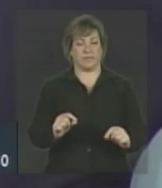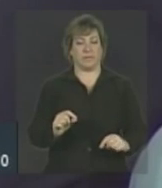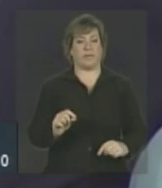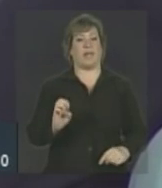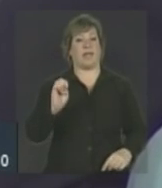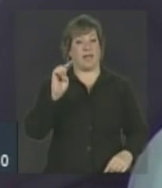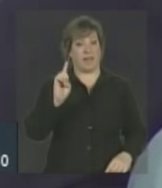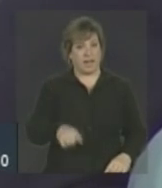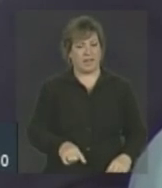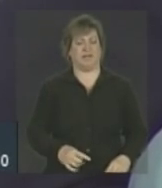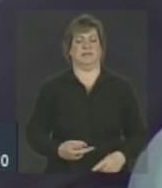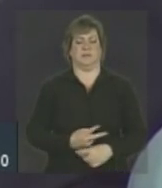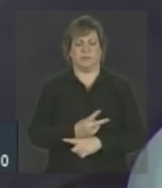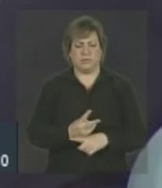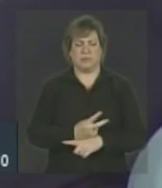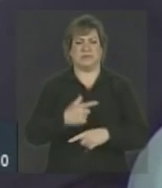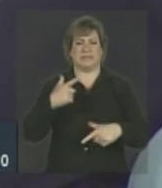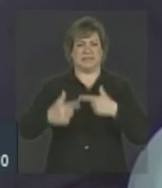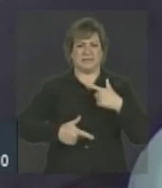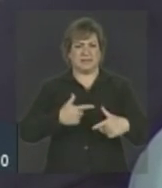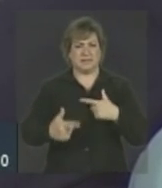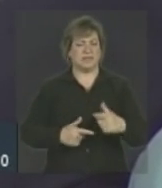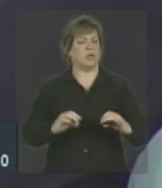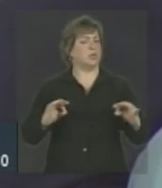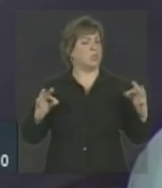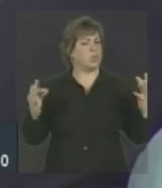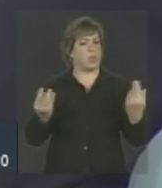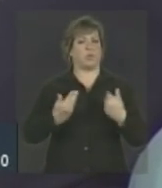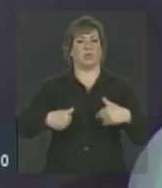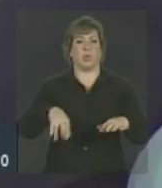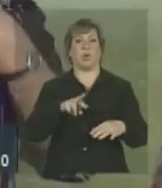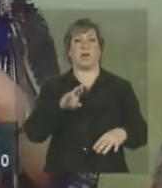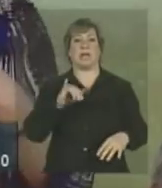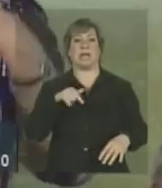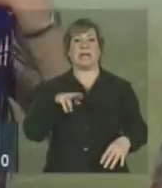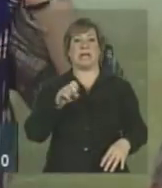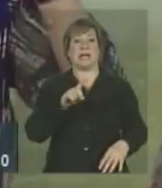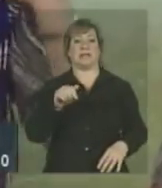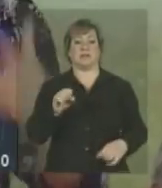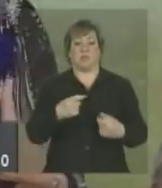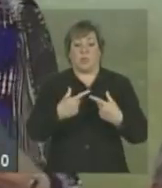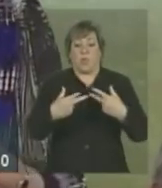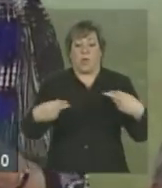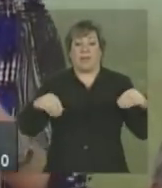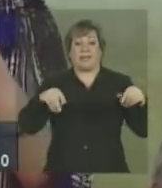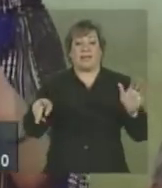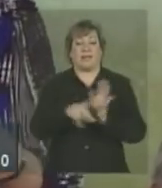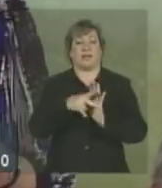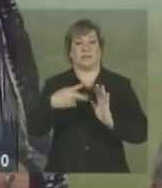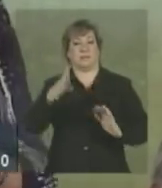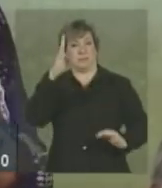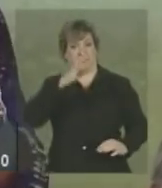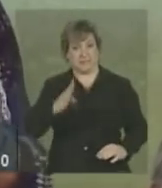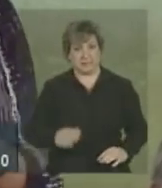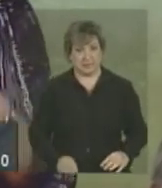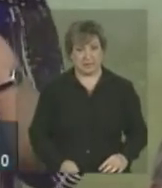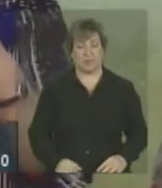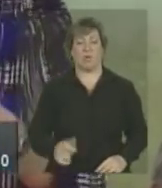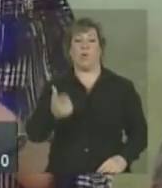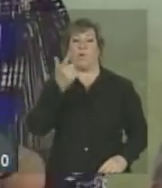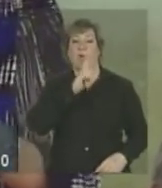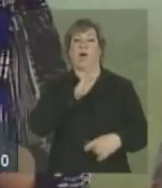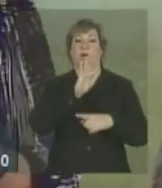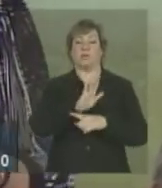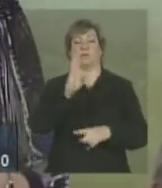é explorando todas as nossas riquezas para o Brasil, que é permitindo